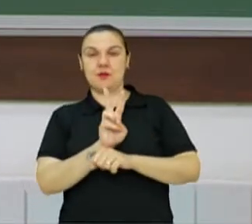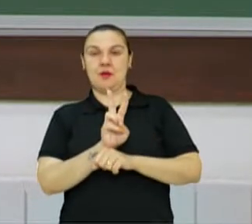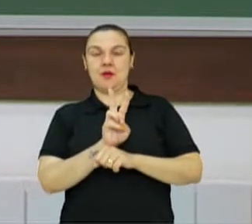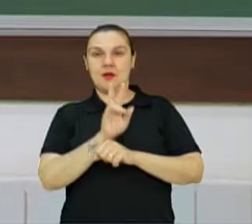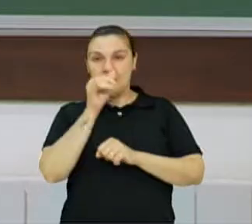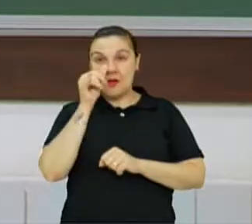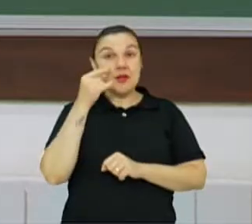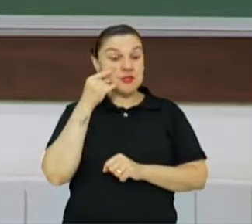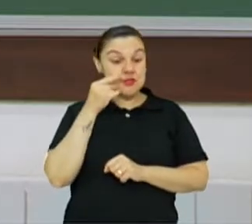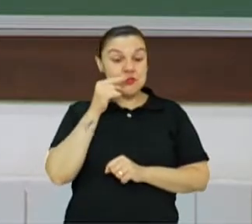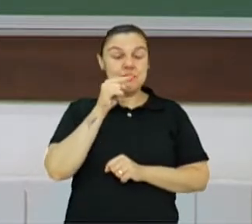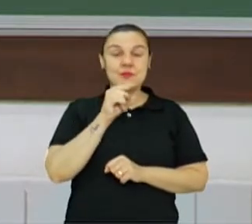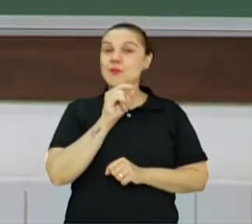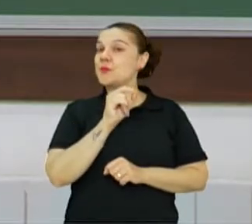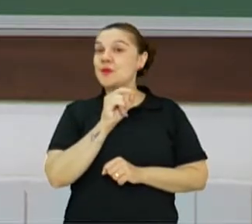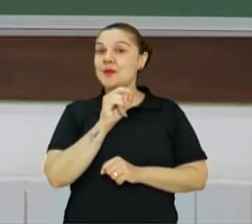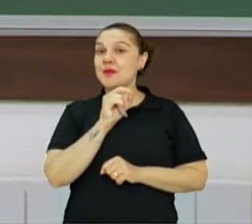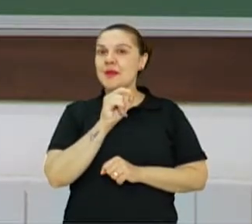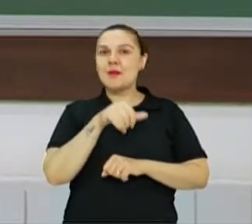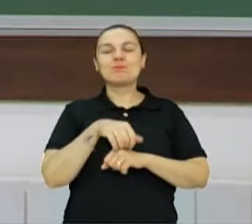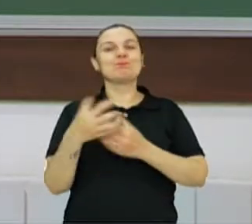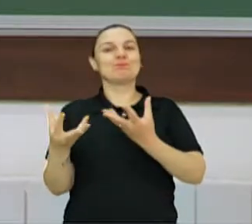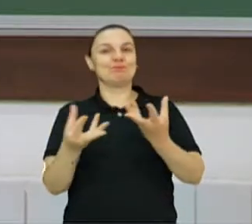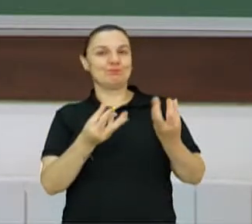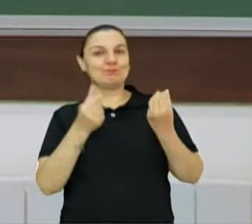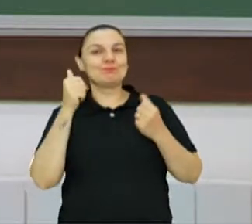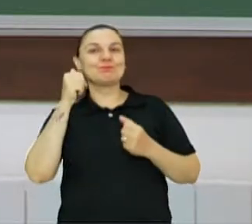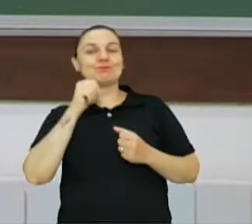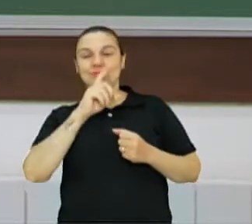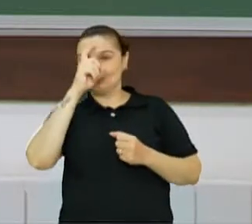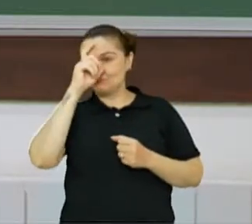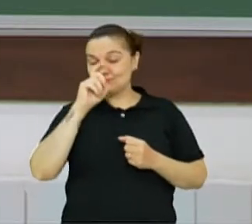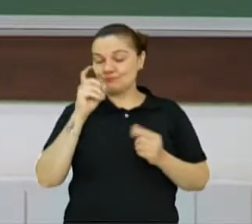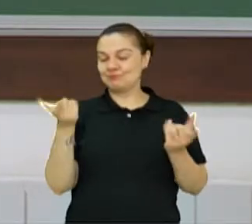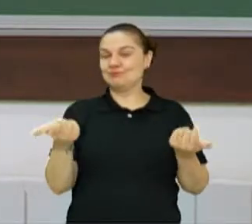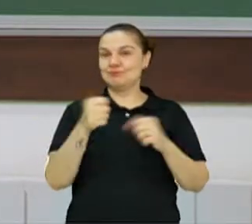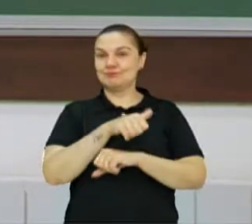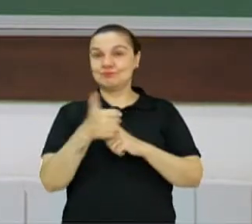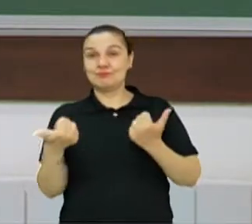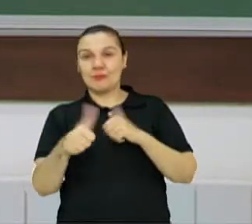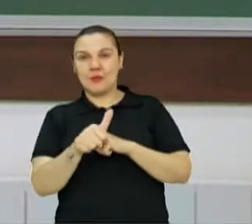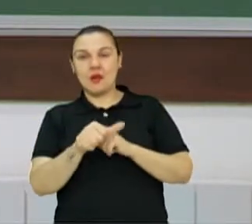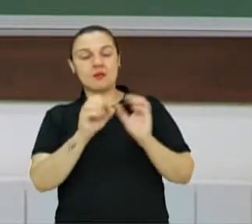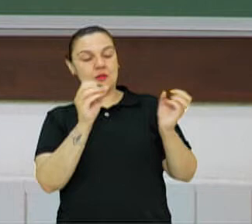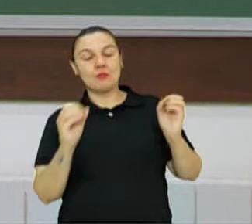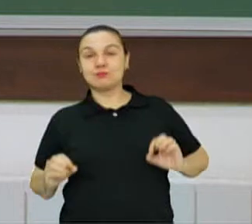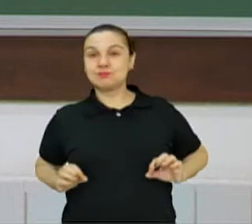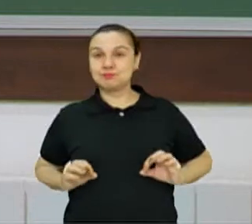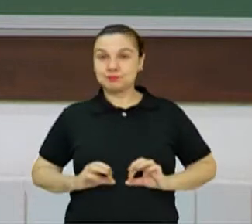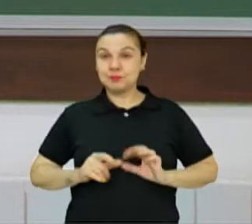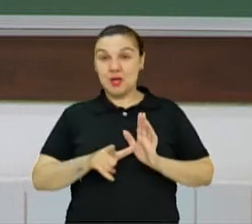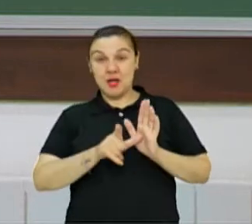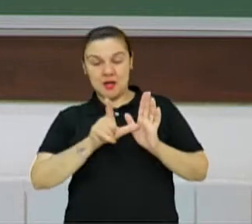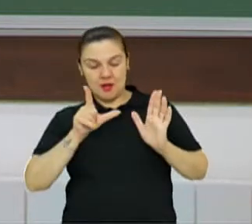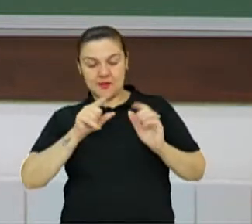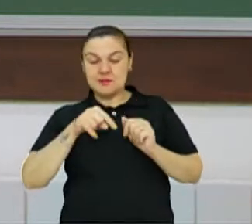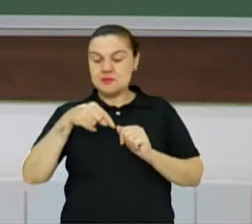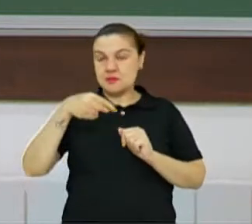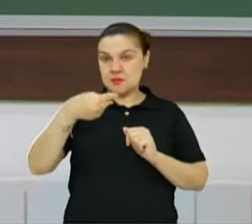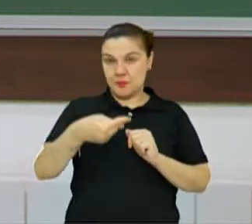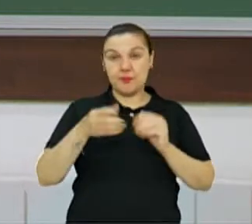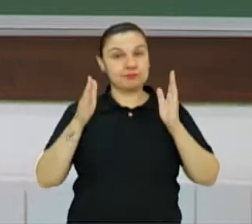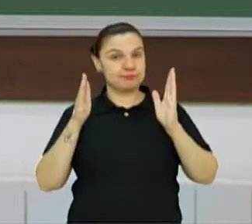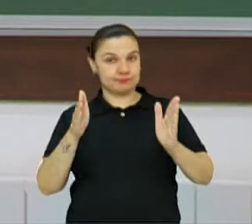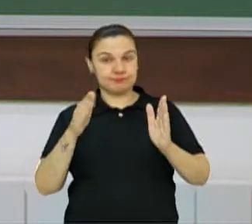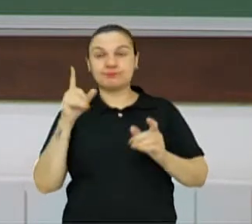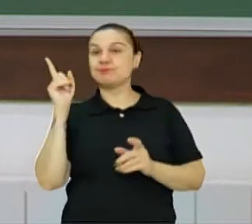né? A gente viu que muitas mulheres têm um ciclo irregular, podem ovular antes, depois, então muitas vezes esse